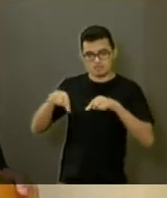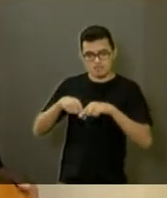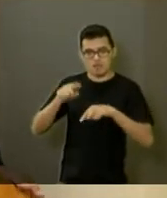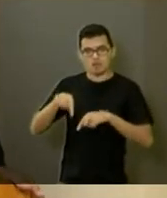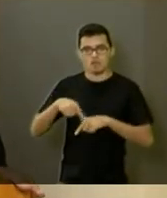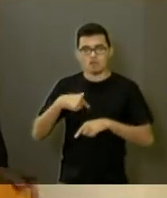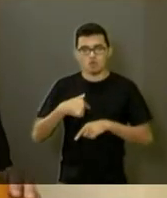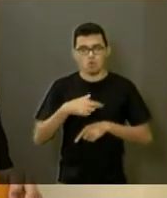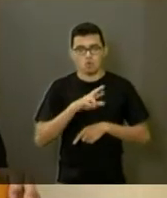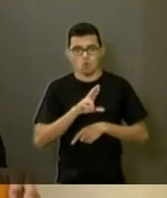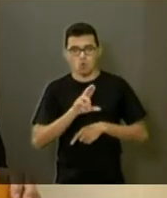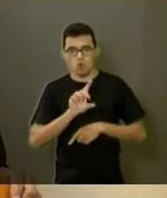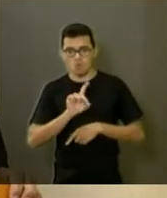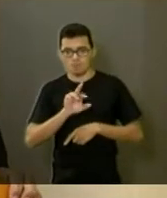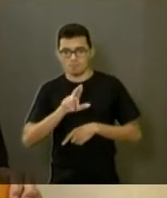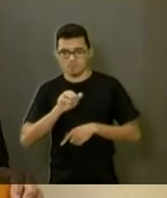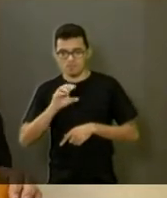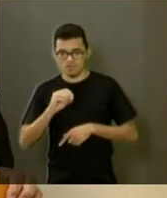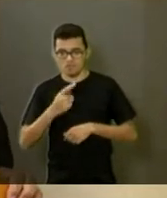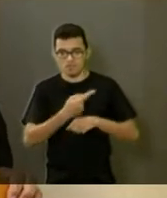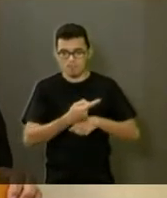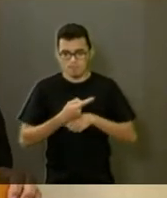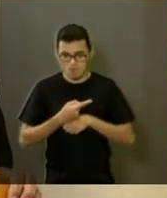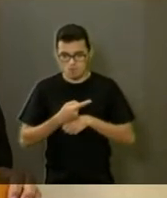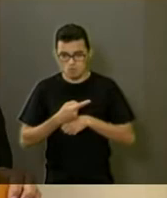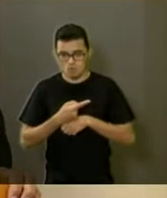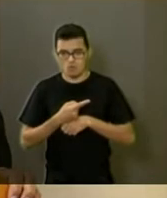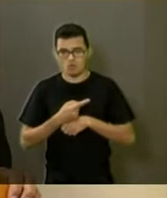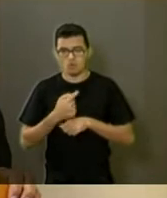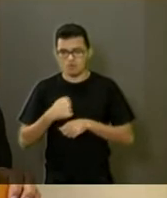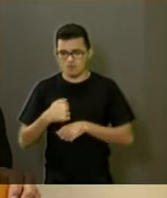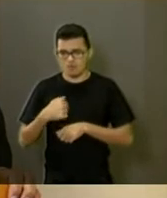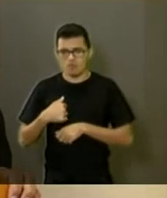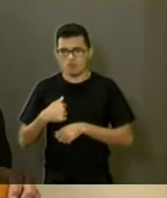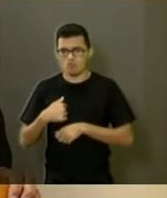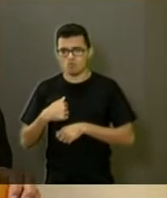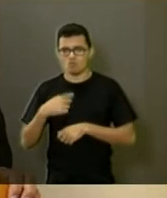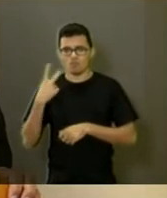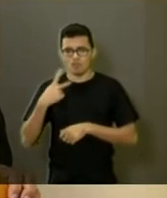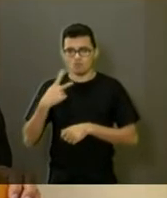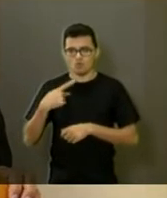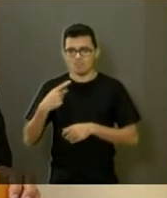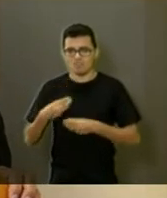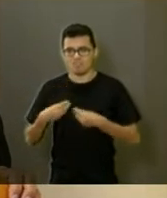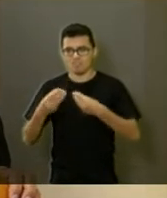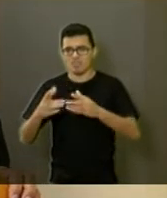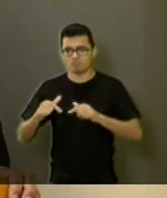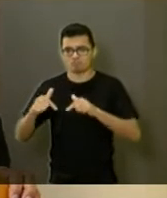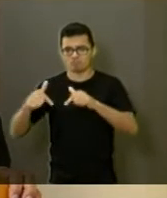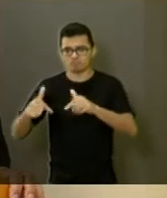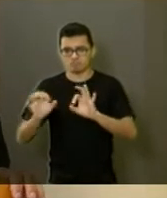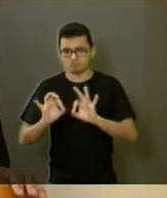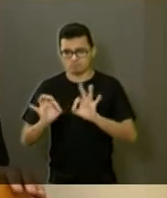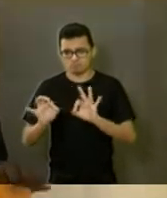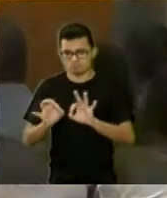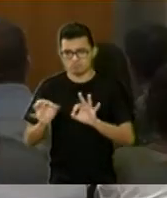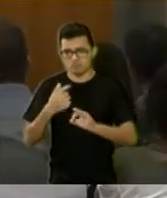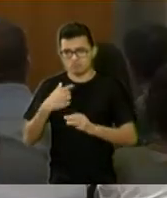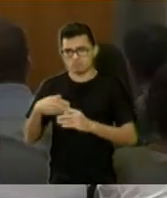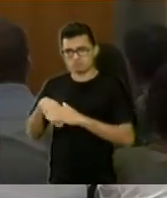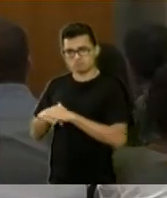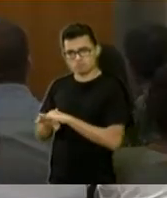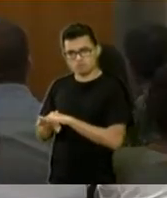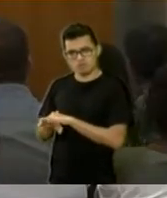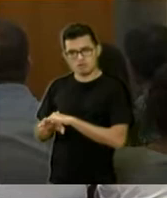olha, tem uma pessoa... E eu acho que eu sou o vereador que menos deu título aqui nessa casa. Muitos dos títulos a que eu tinha direito, eles ficaram